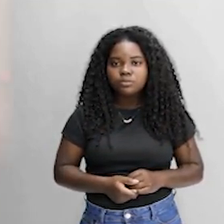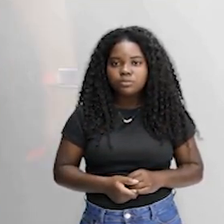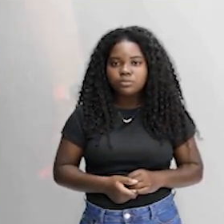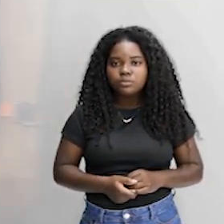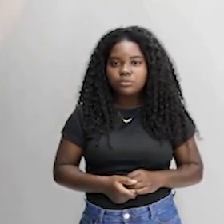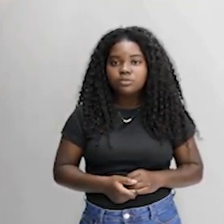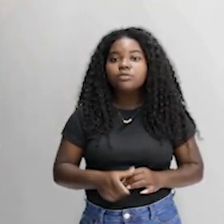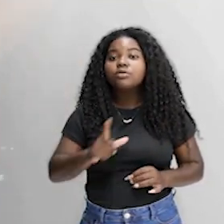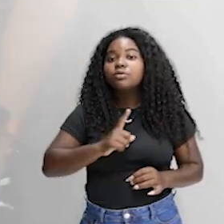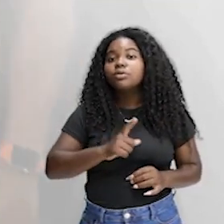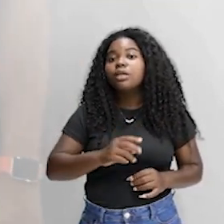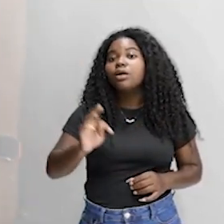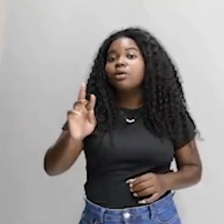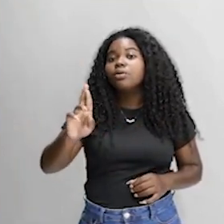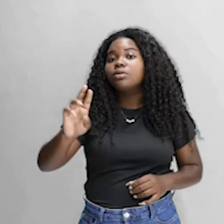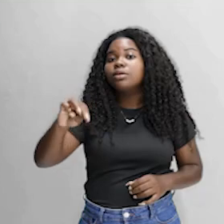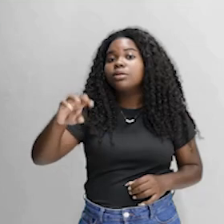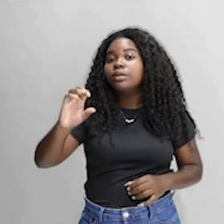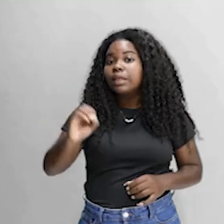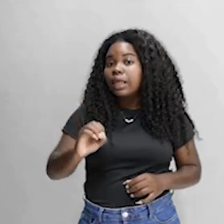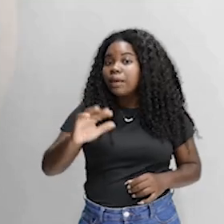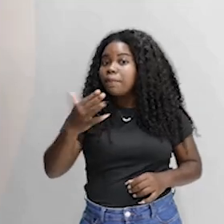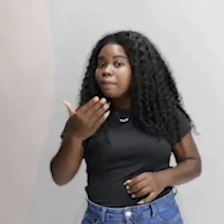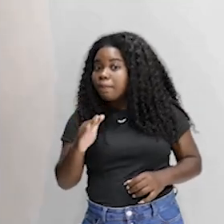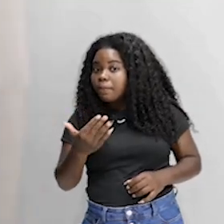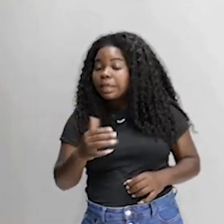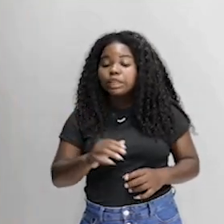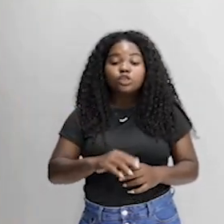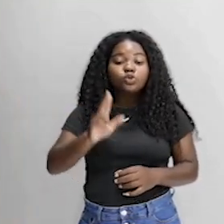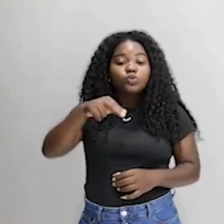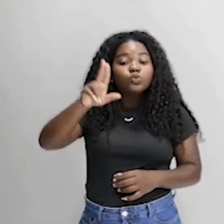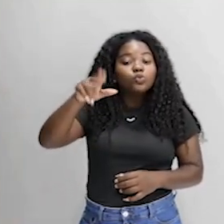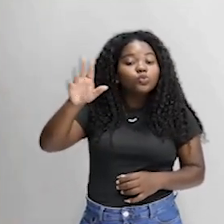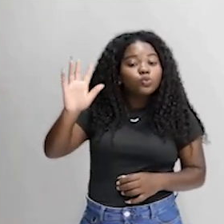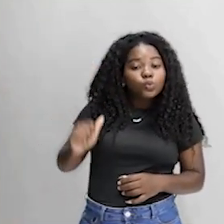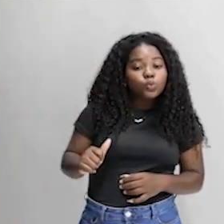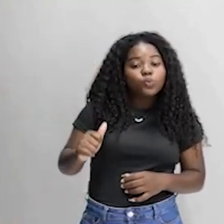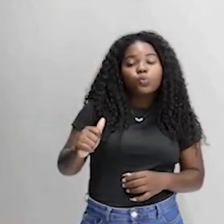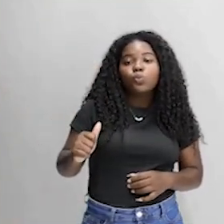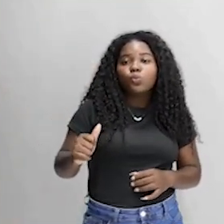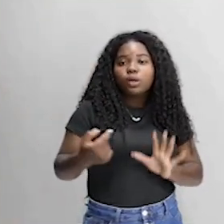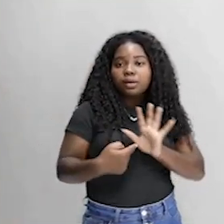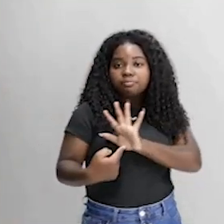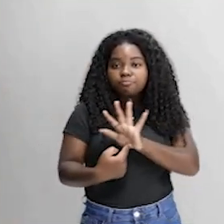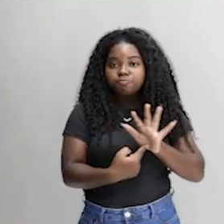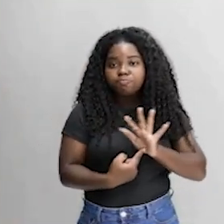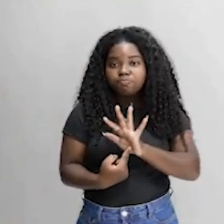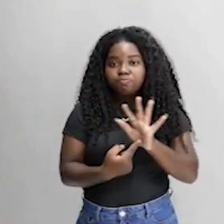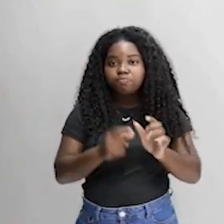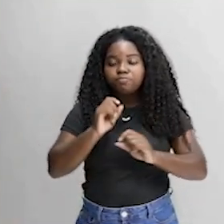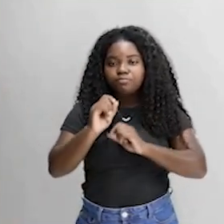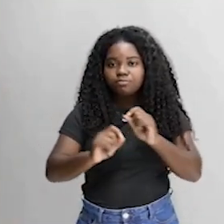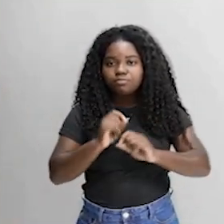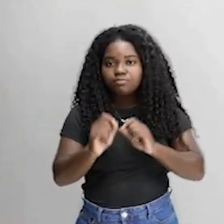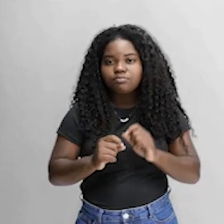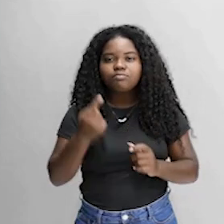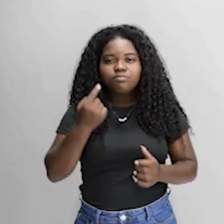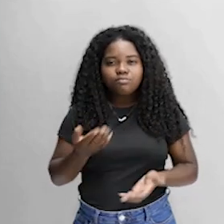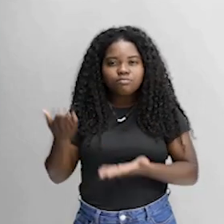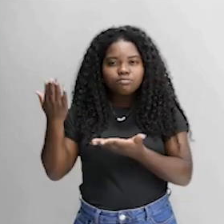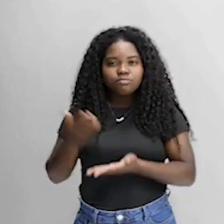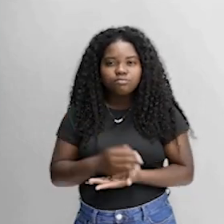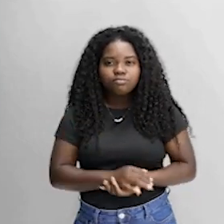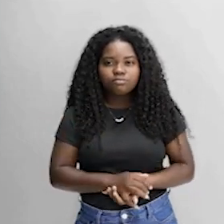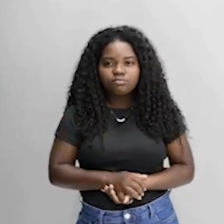nunca. Jamais. Em momento algum. Olha só. O termo médio,